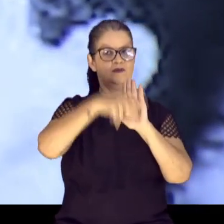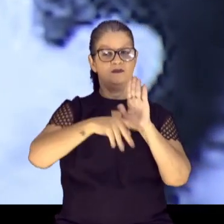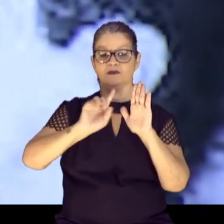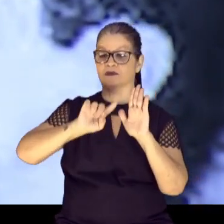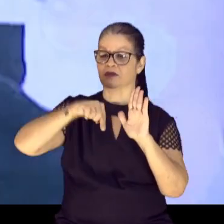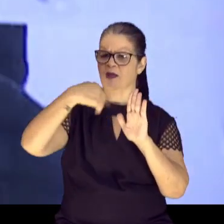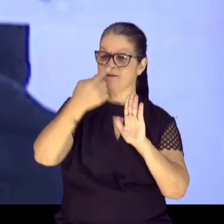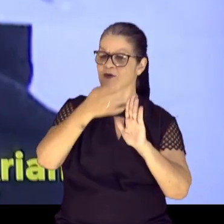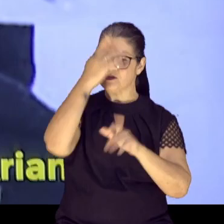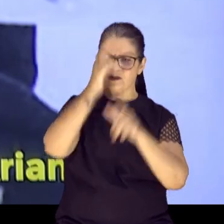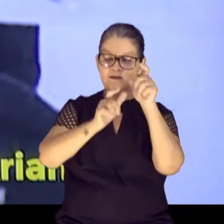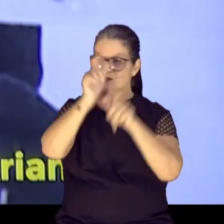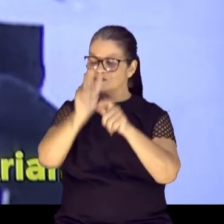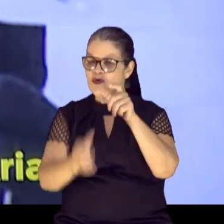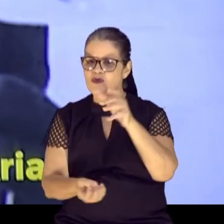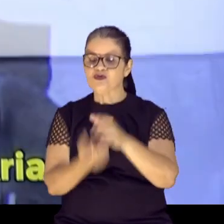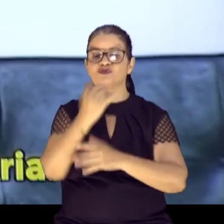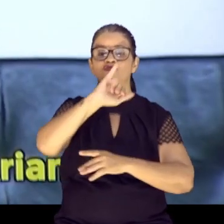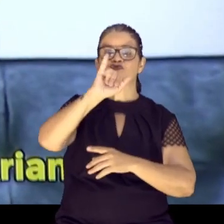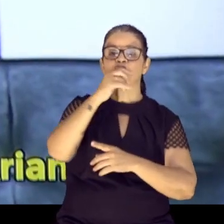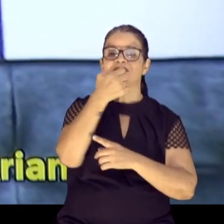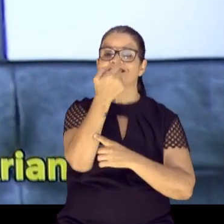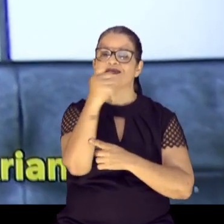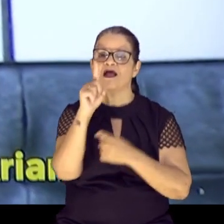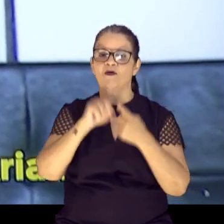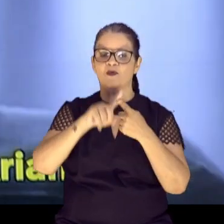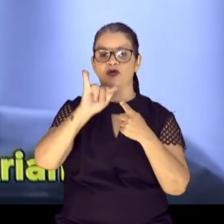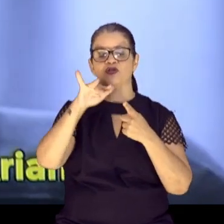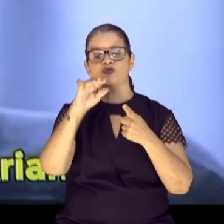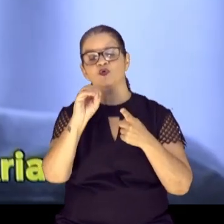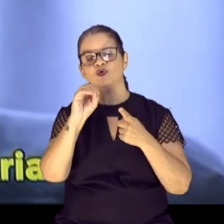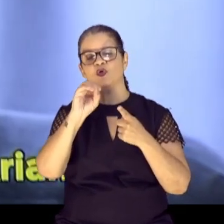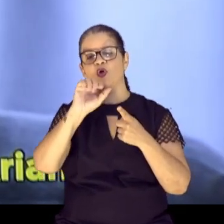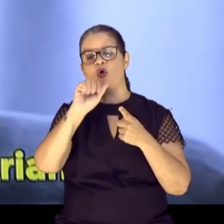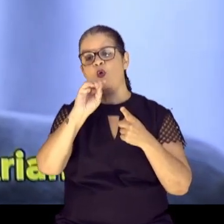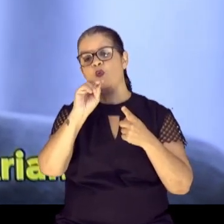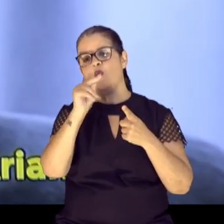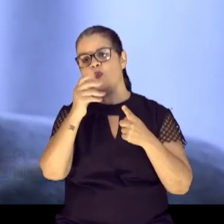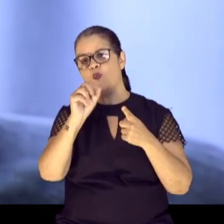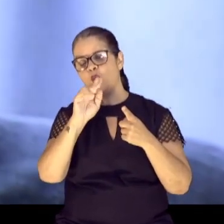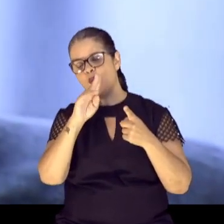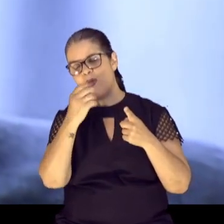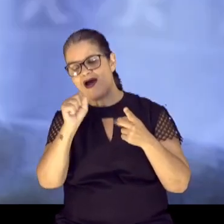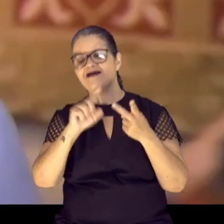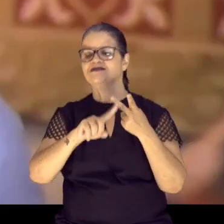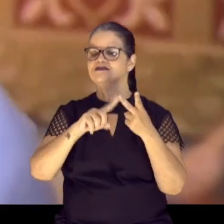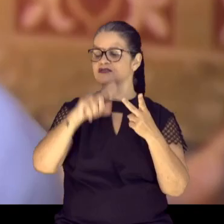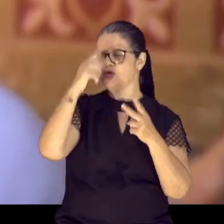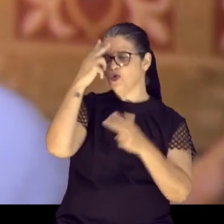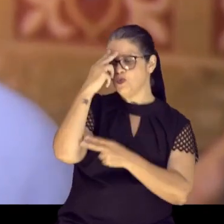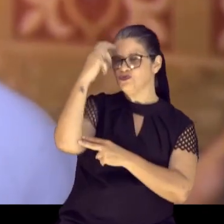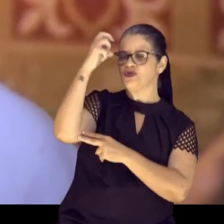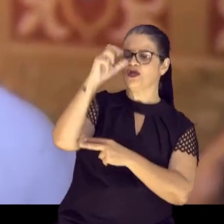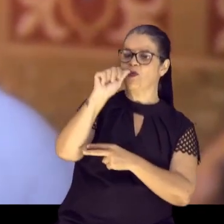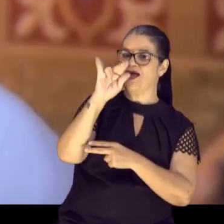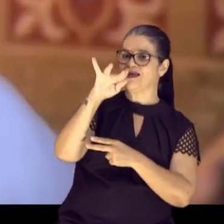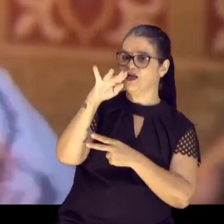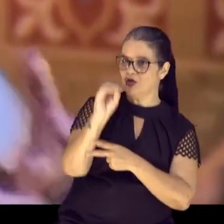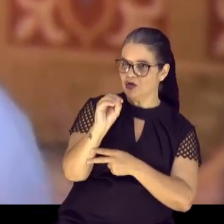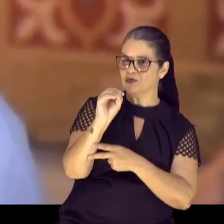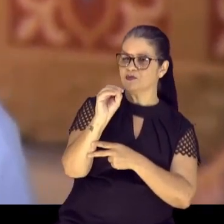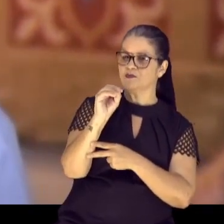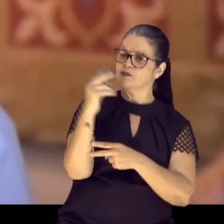outras vozes mais, Julião, Antônio Ouais e o gênio que é Ariano. Duas vozes